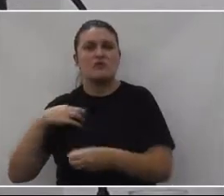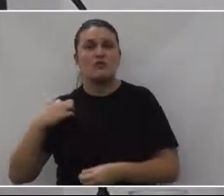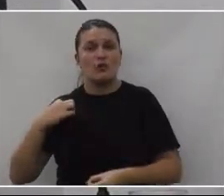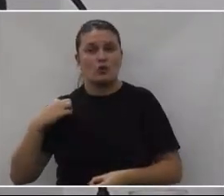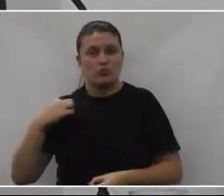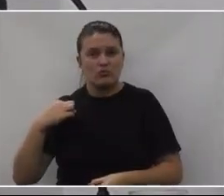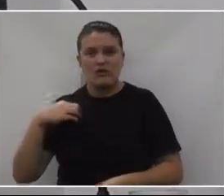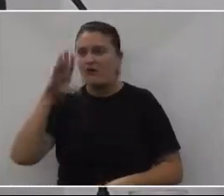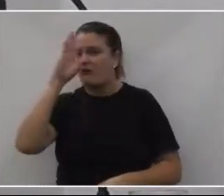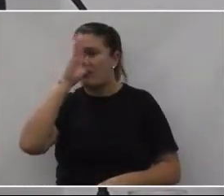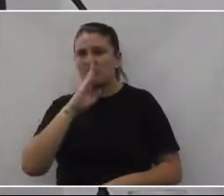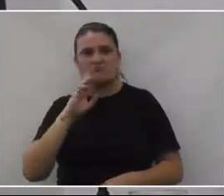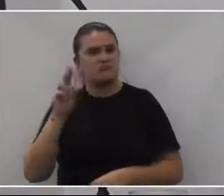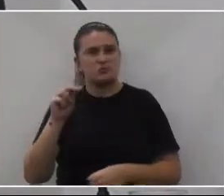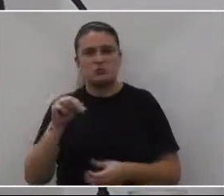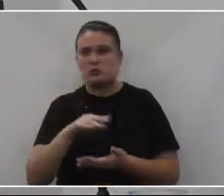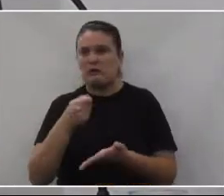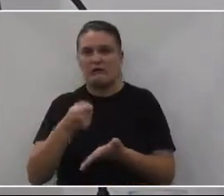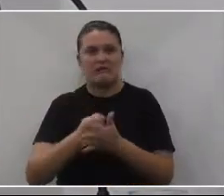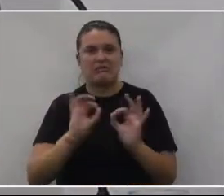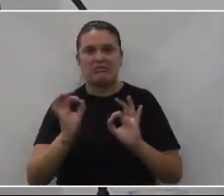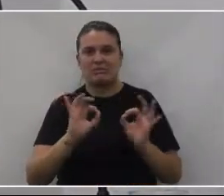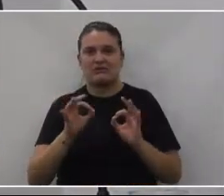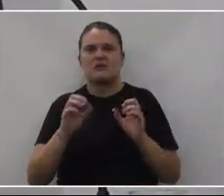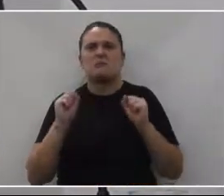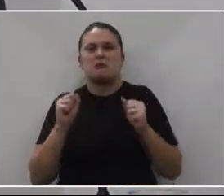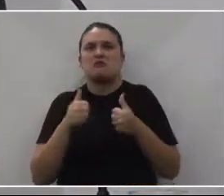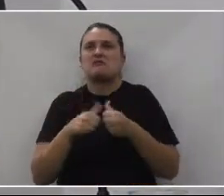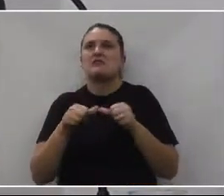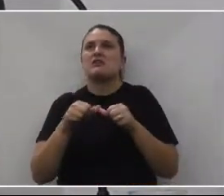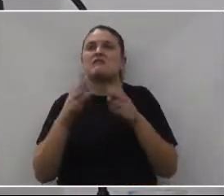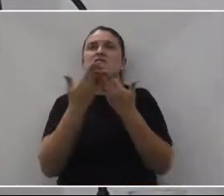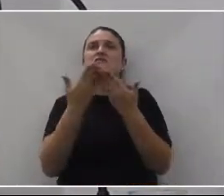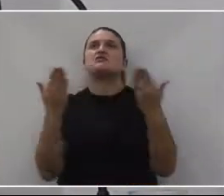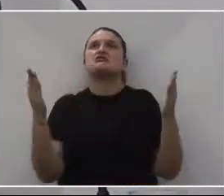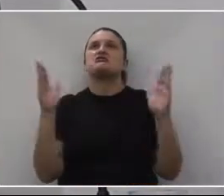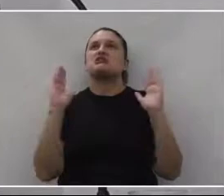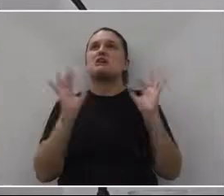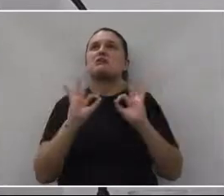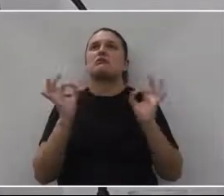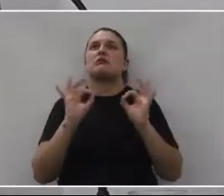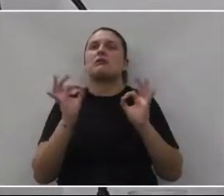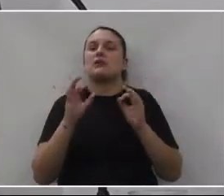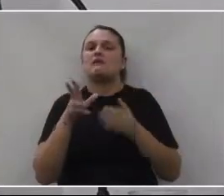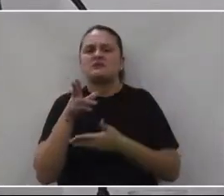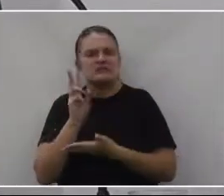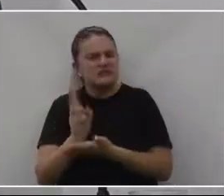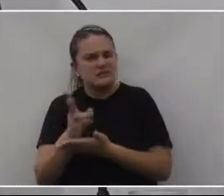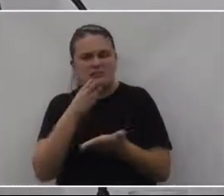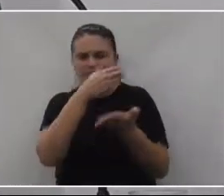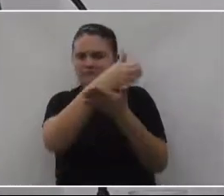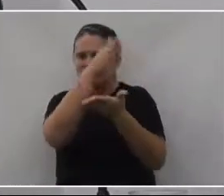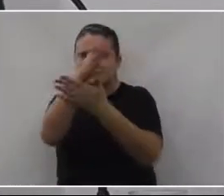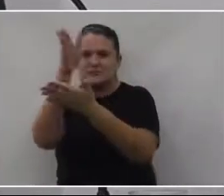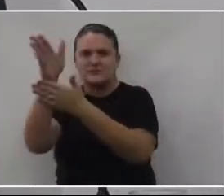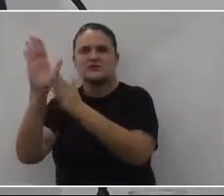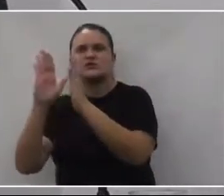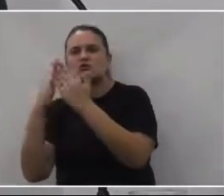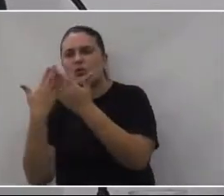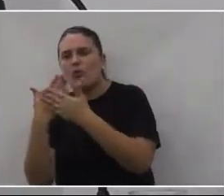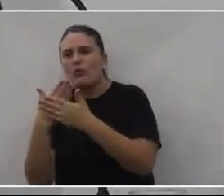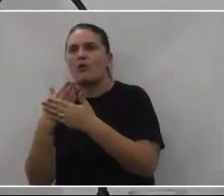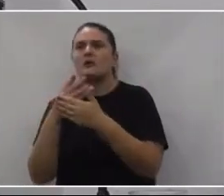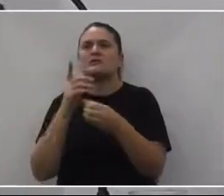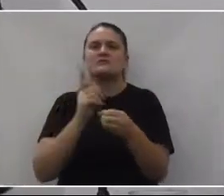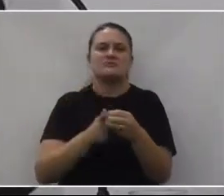bem estar no conforto do seu gabinete. No entanto, vai até os municípios, vai até os colégios, fazer